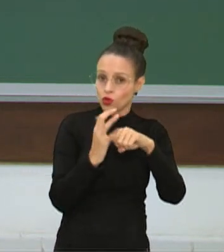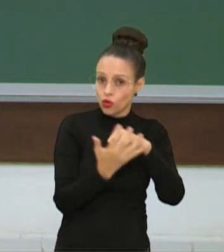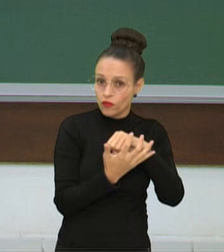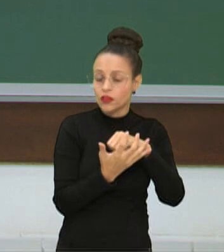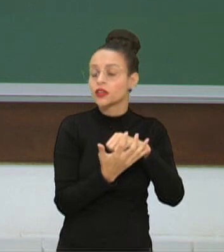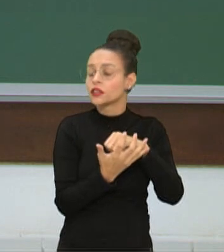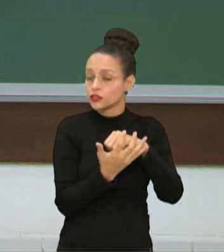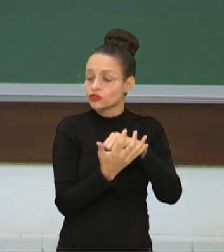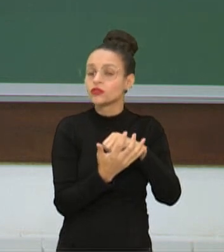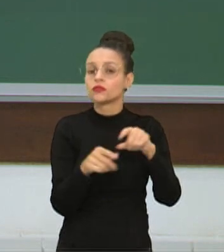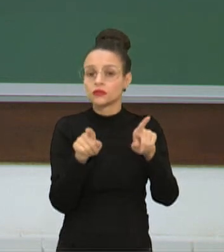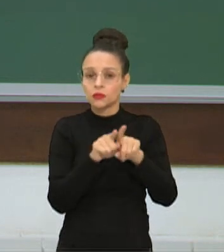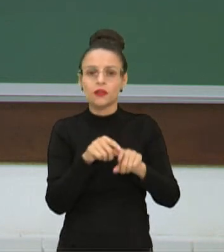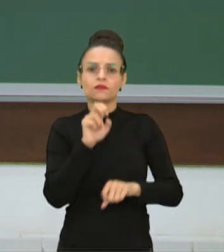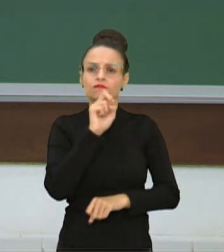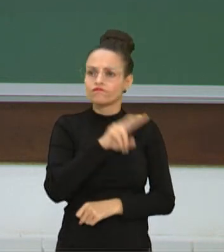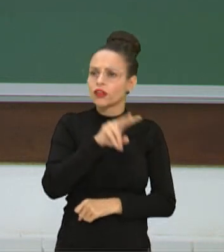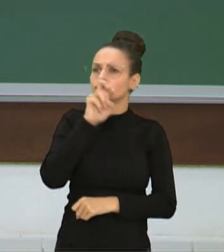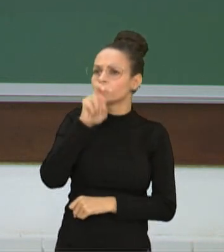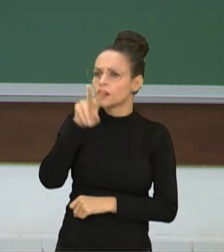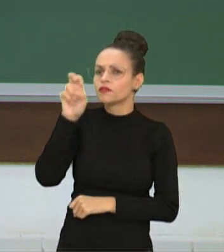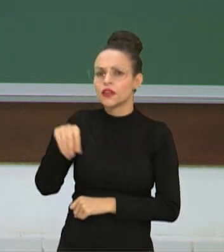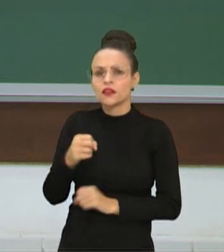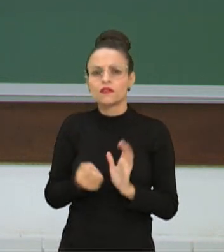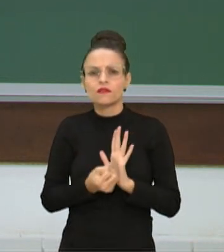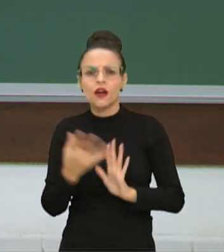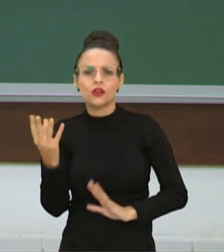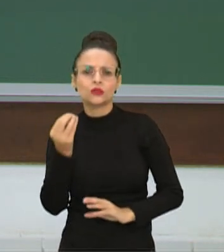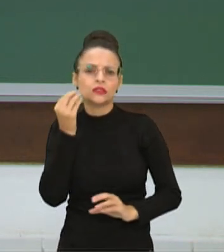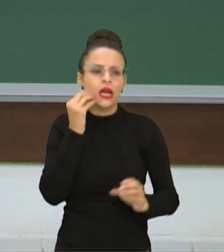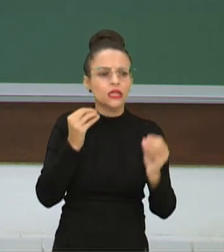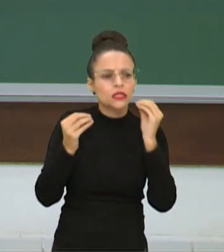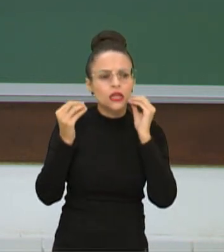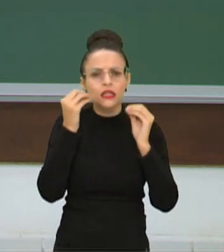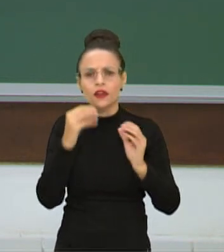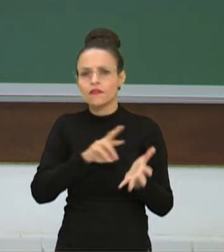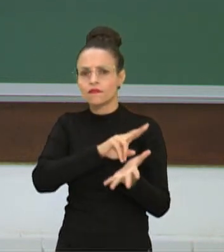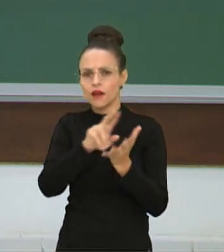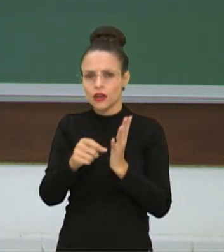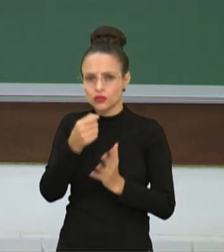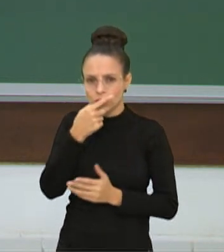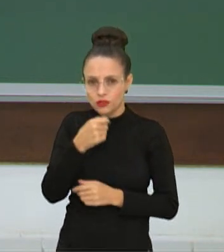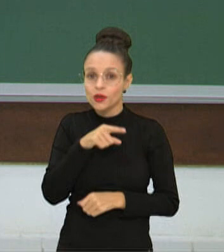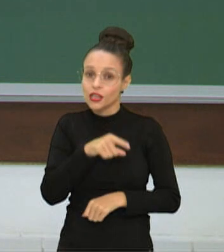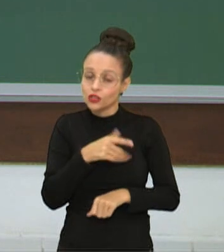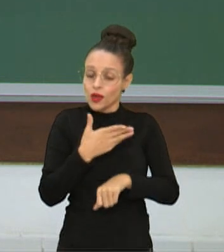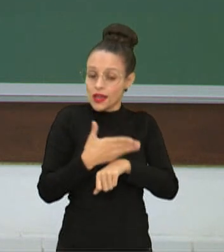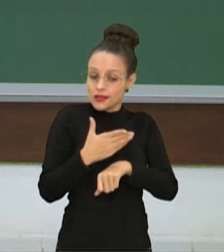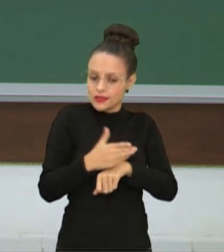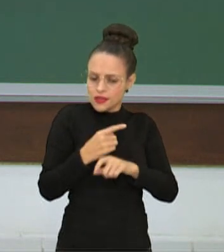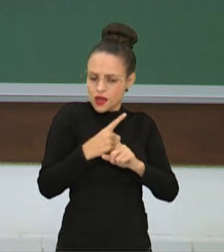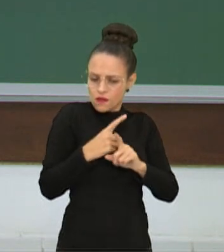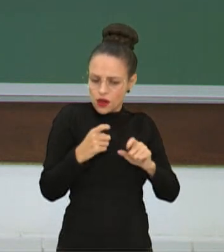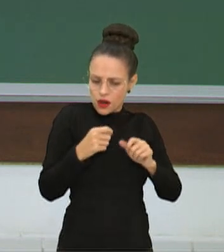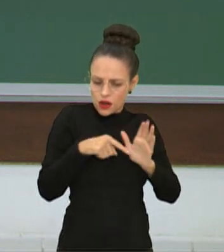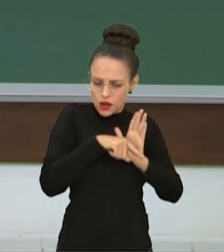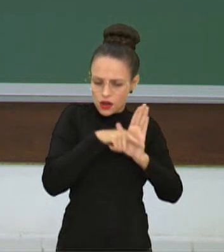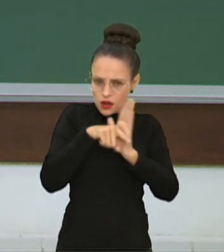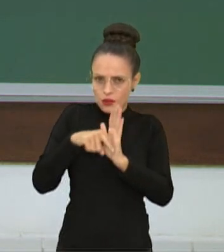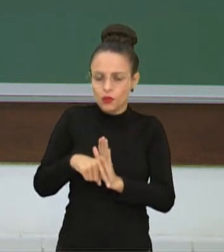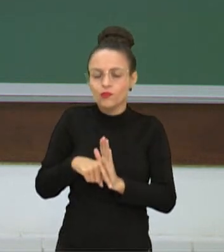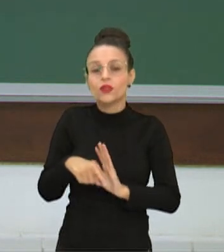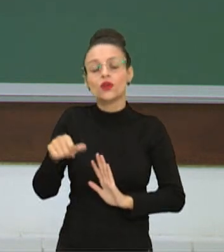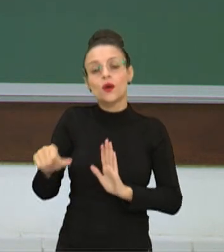vem vivendo, a gente vê que são feitos vários testes com vários medicamentos. Isso são ensaios clínicos. Então, o primeiro que se